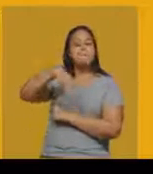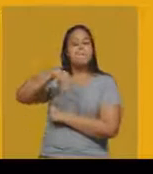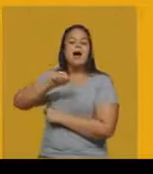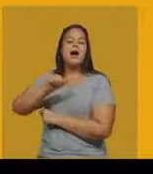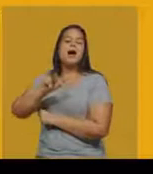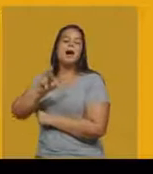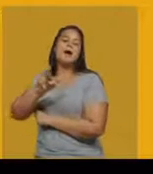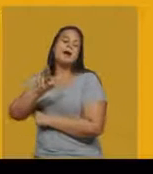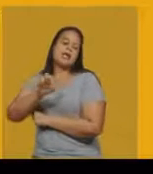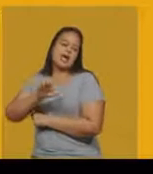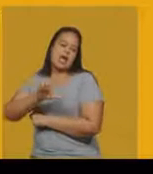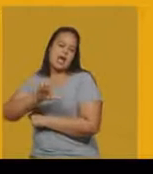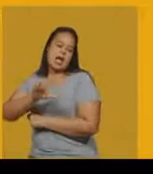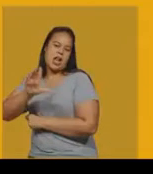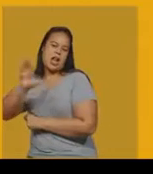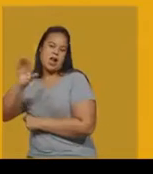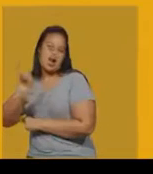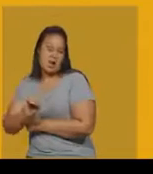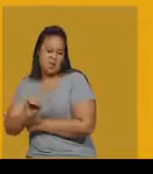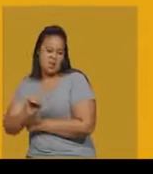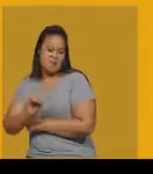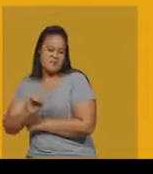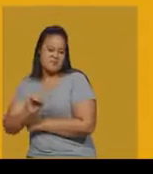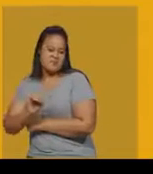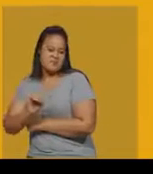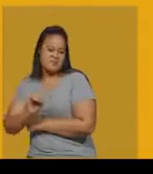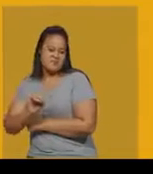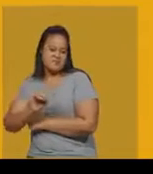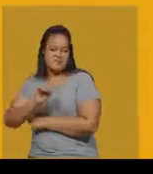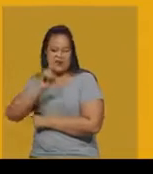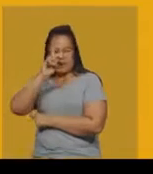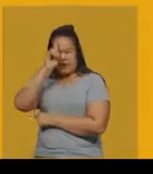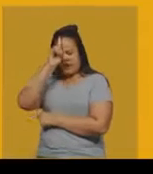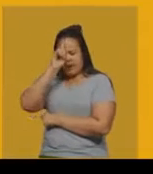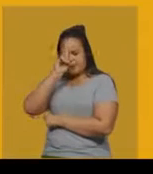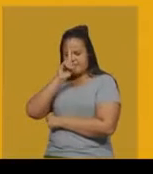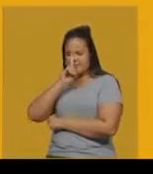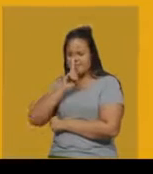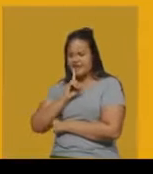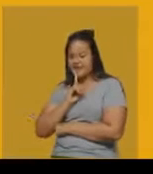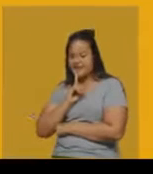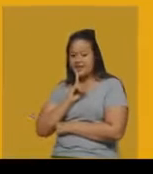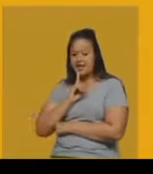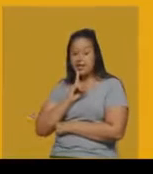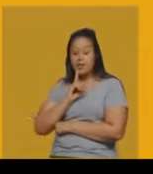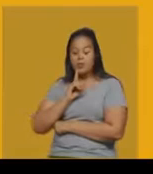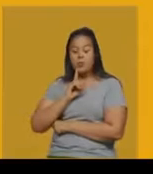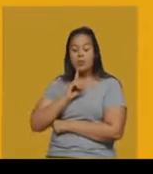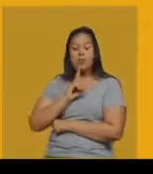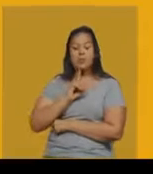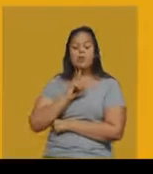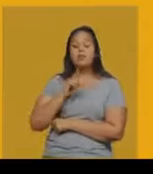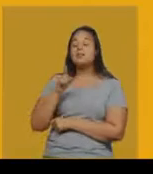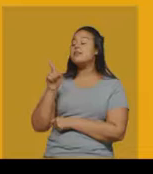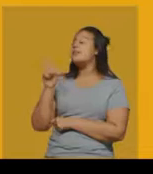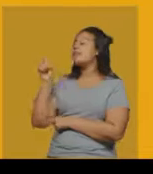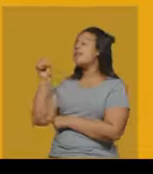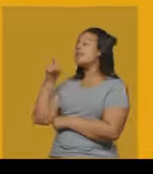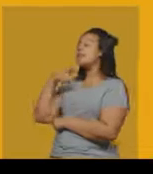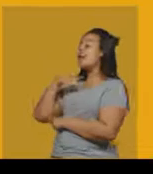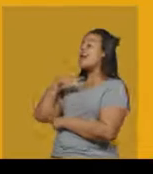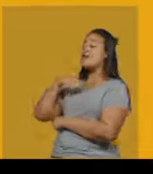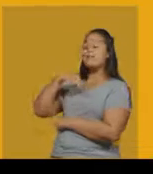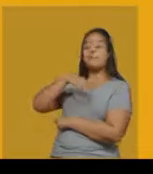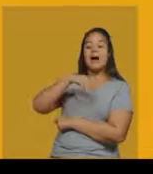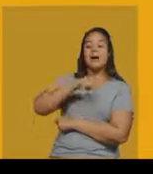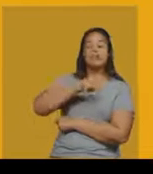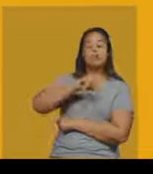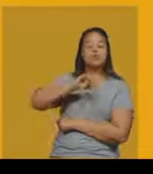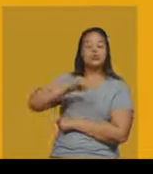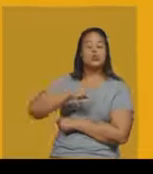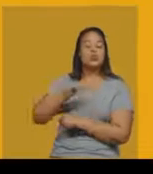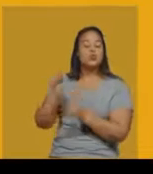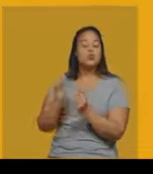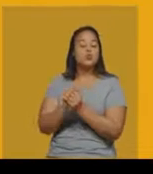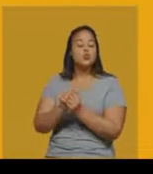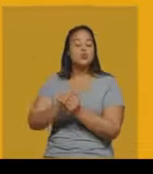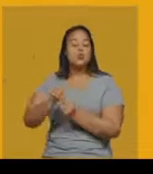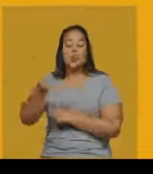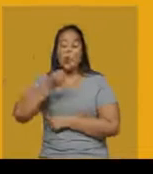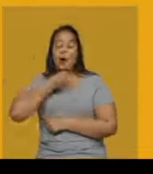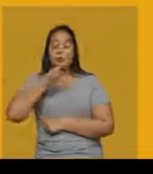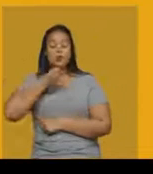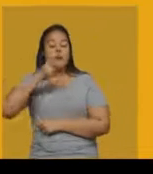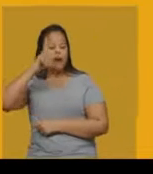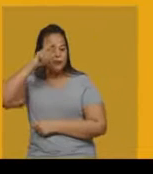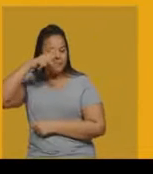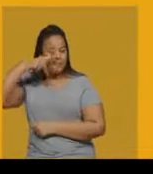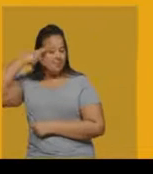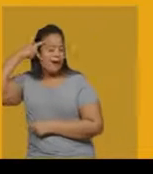Emicida, com a participação da Maju e de Pablo Vittar, né? São cantores, cantoras que têm